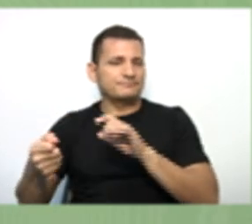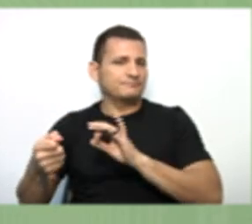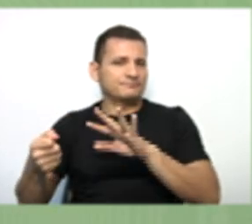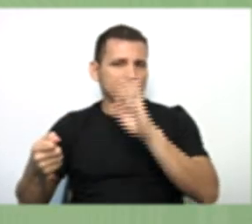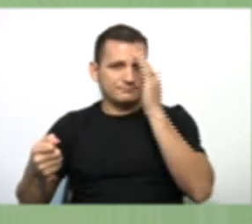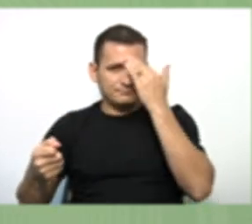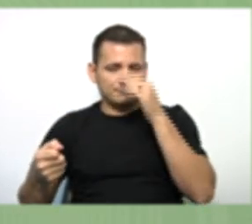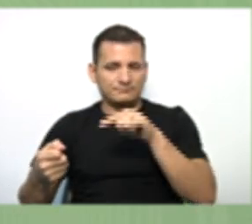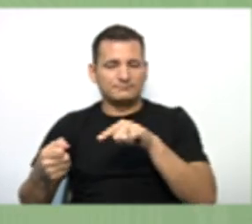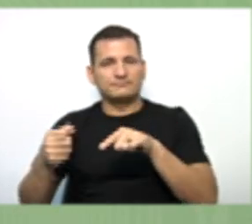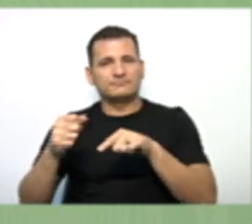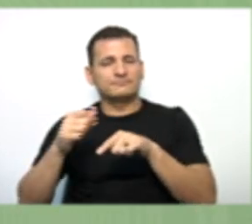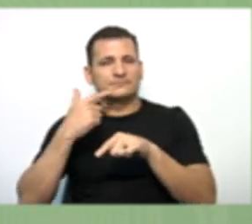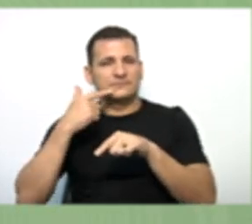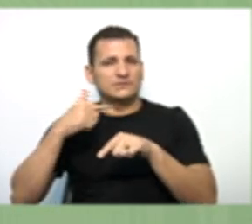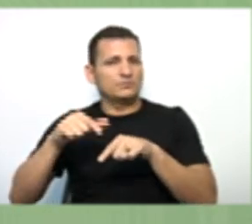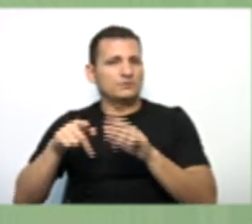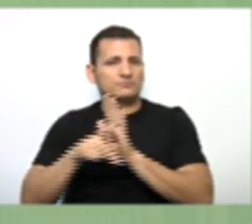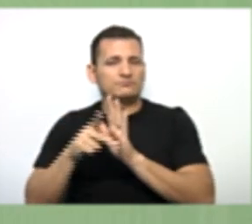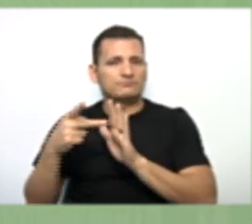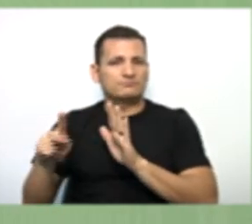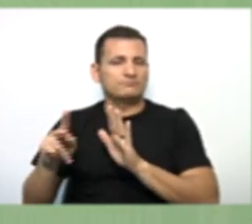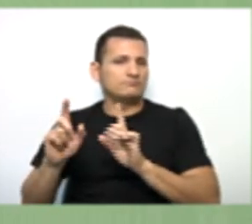entende linguagem de máquina.